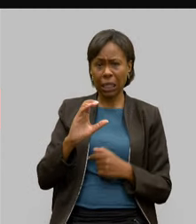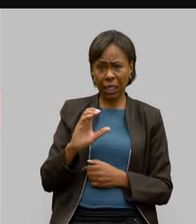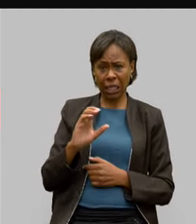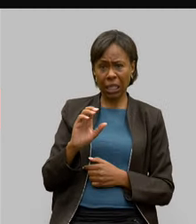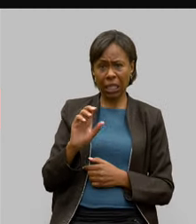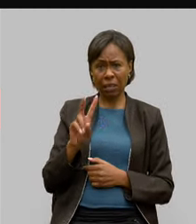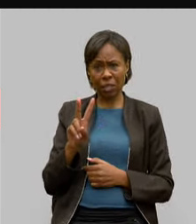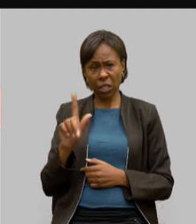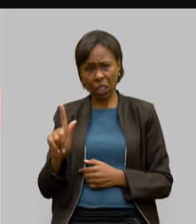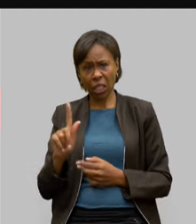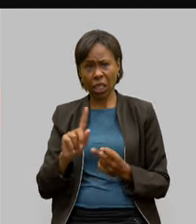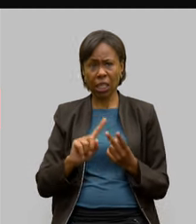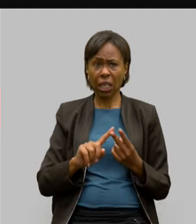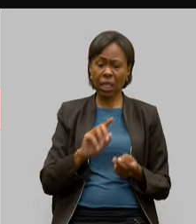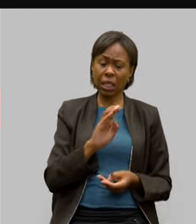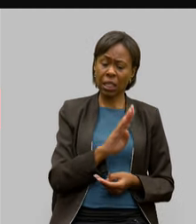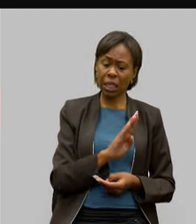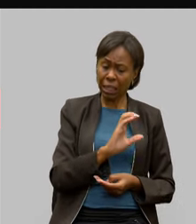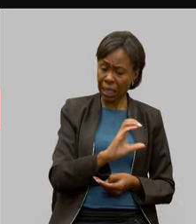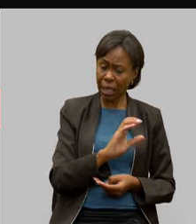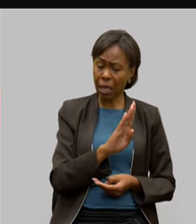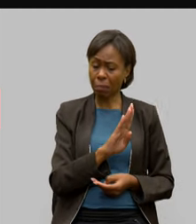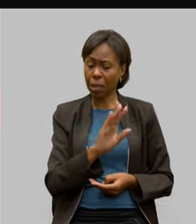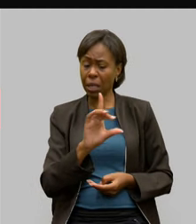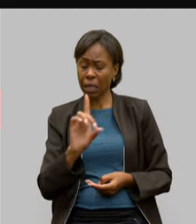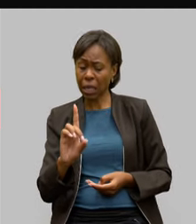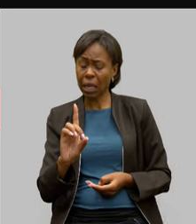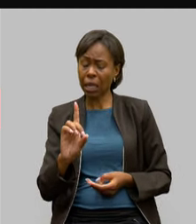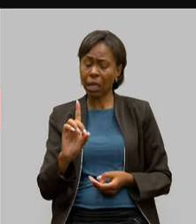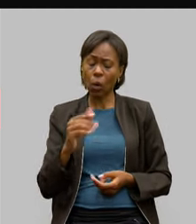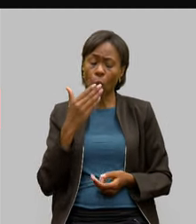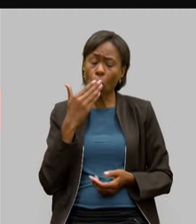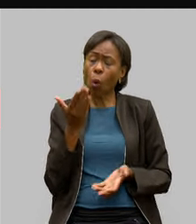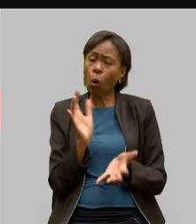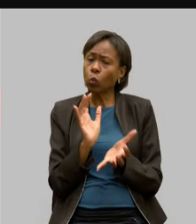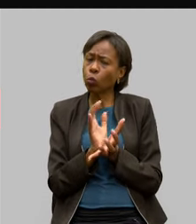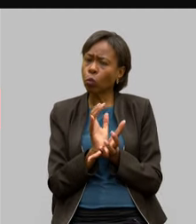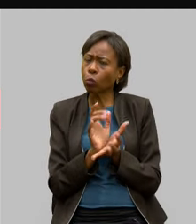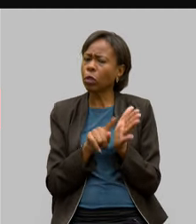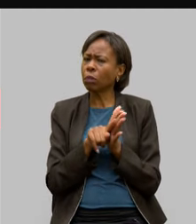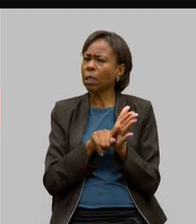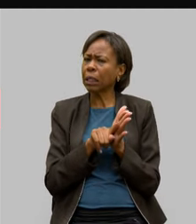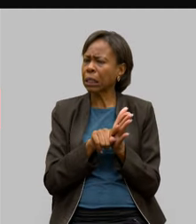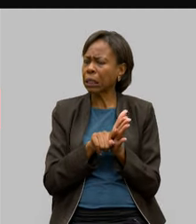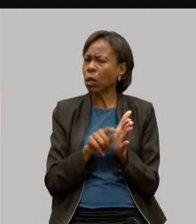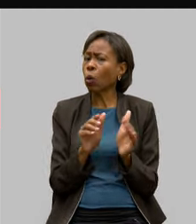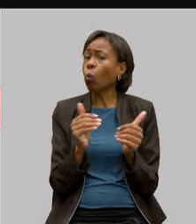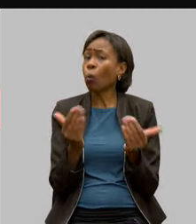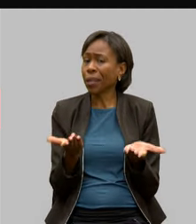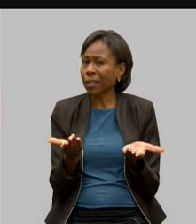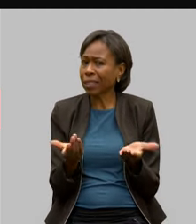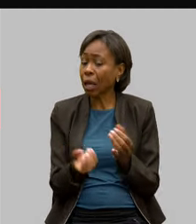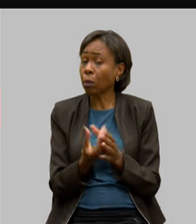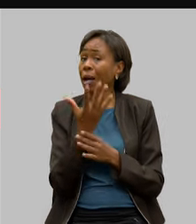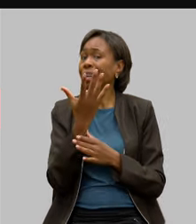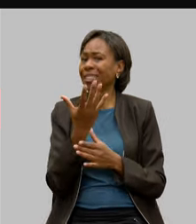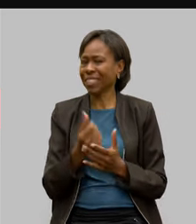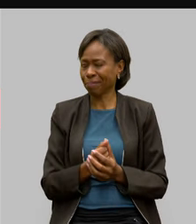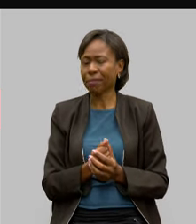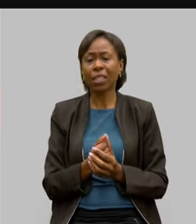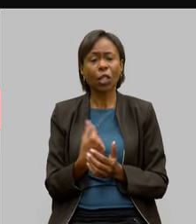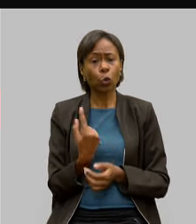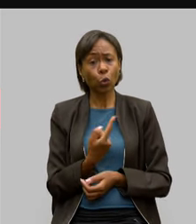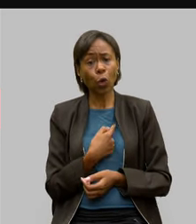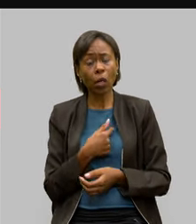cbd quais grupos de pesquisas que estão despontando em algumas áreas né então a gente também tá ainda engatinhando como eu falar